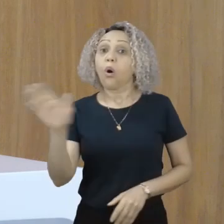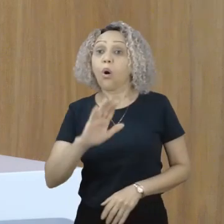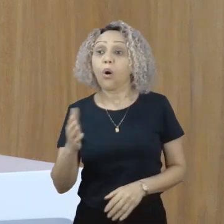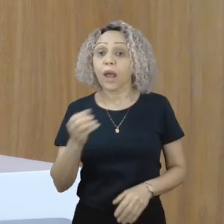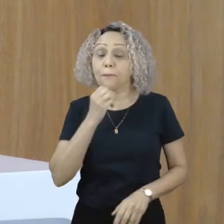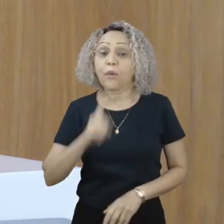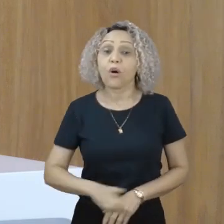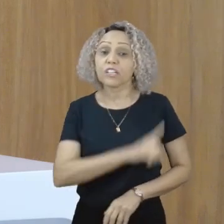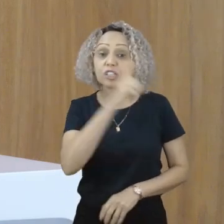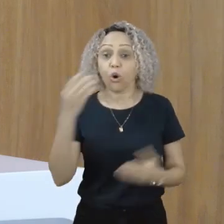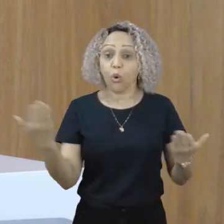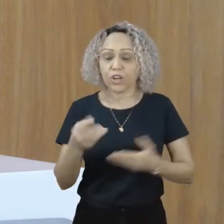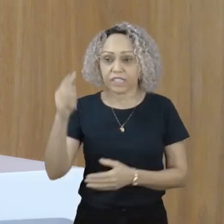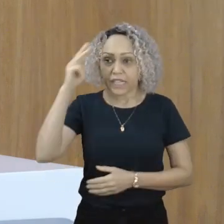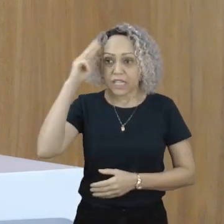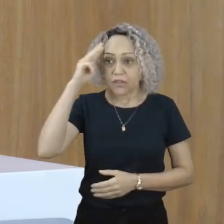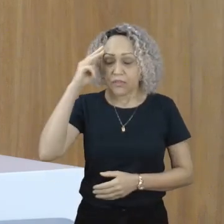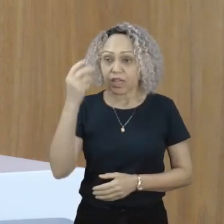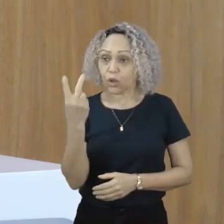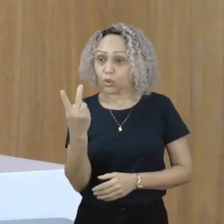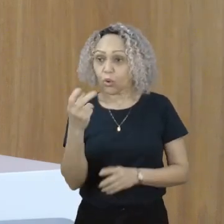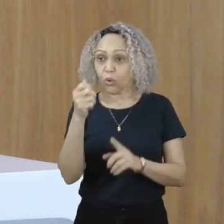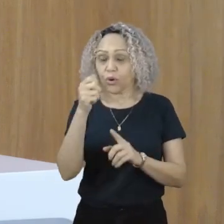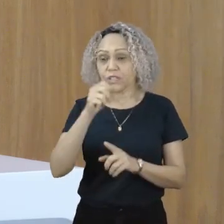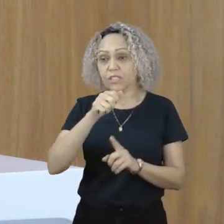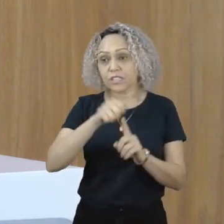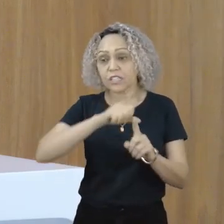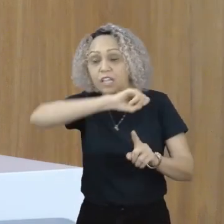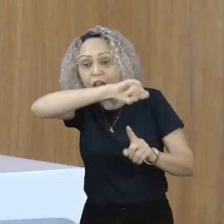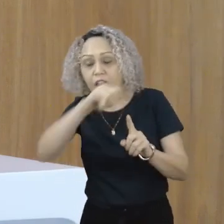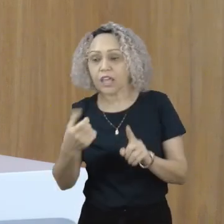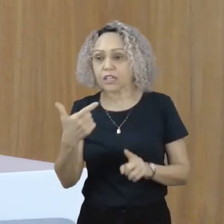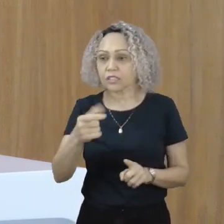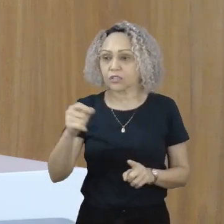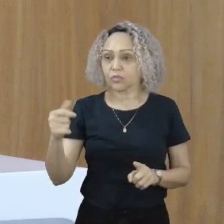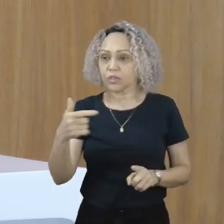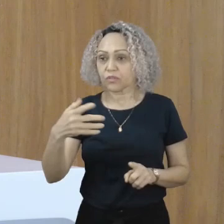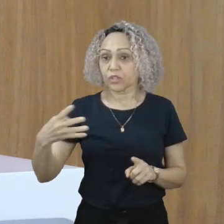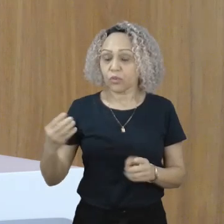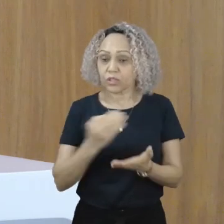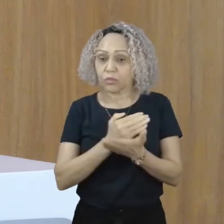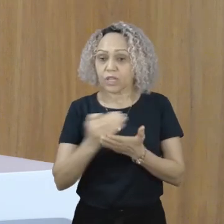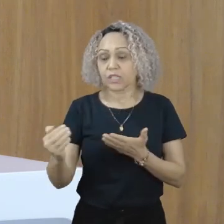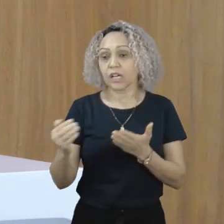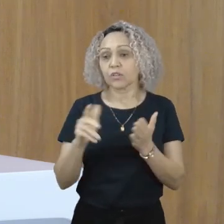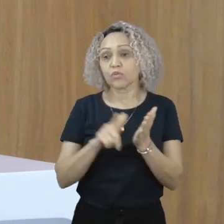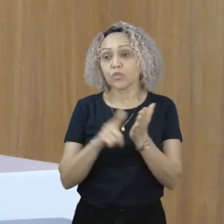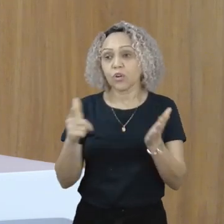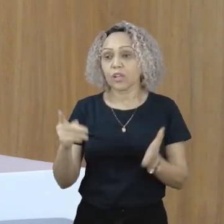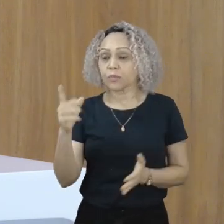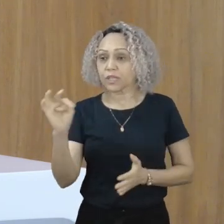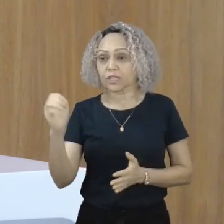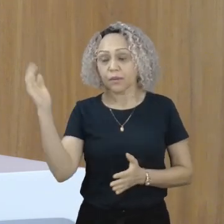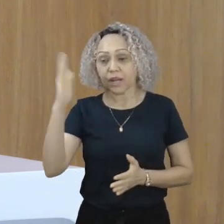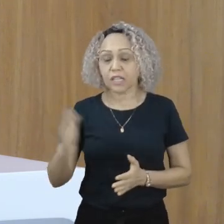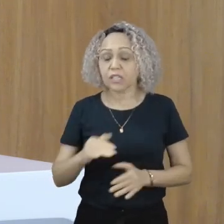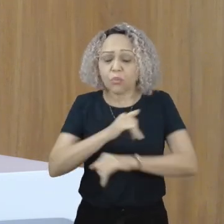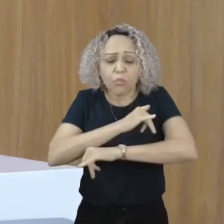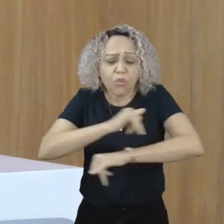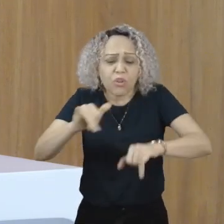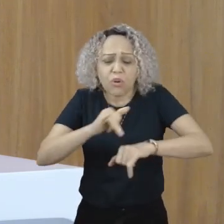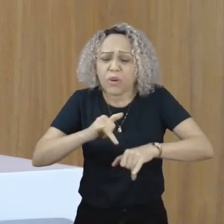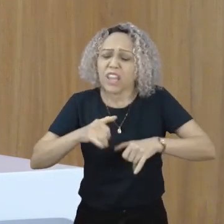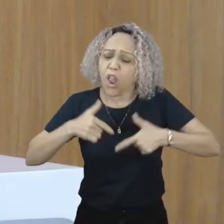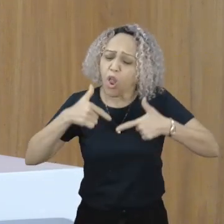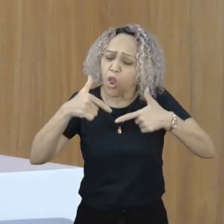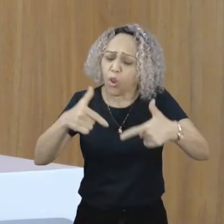Olá, bom dia. Hoje é terça-feira, 2 de janeiro de 2024. Está começando mais um Jornal PT Brasil, com muita informação e